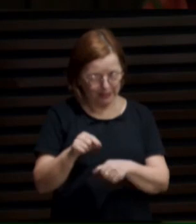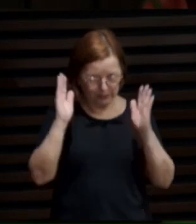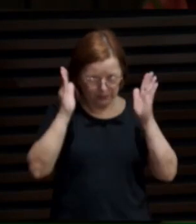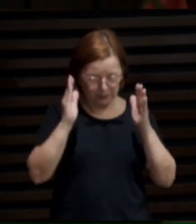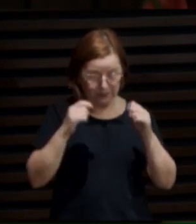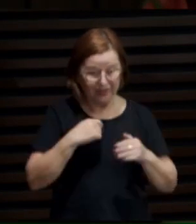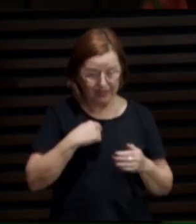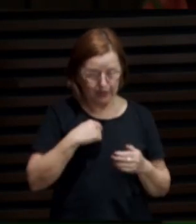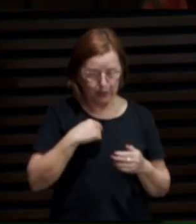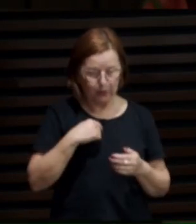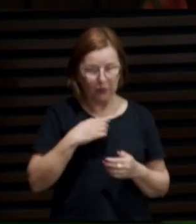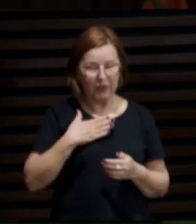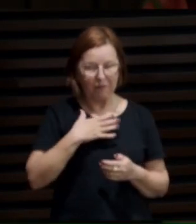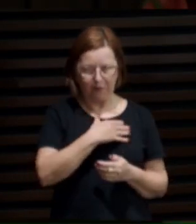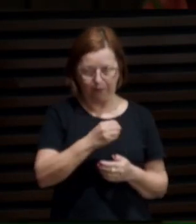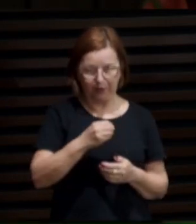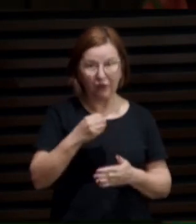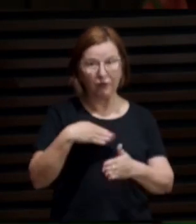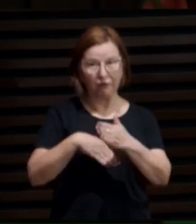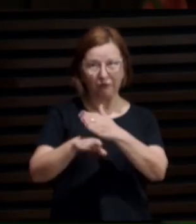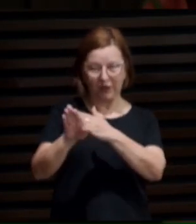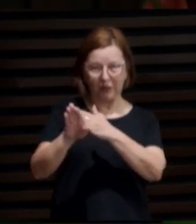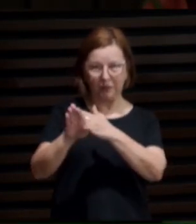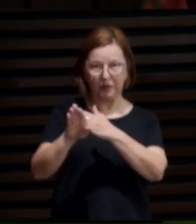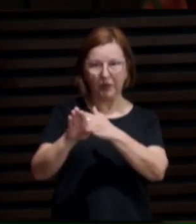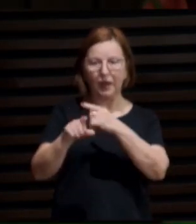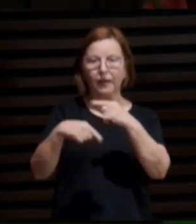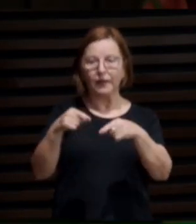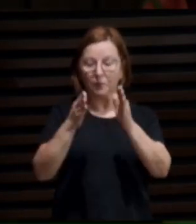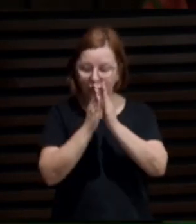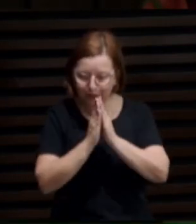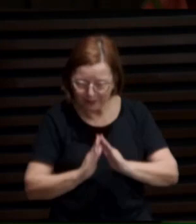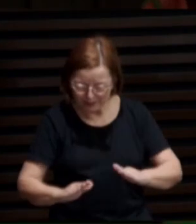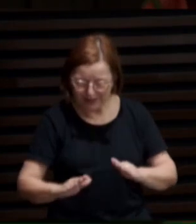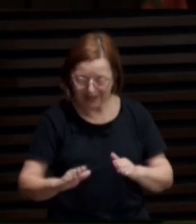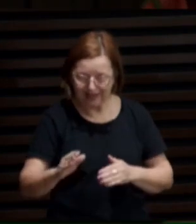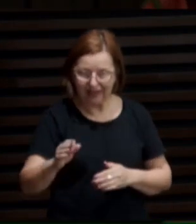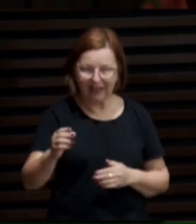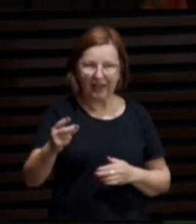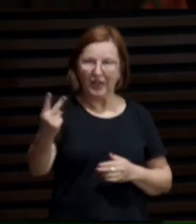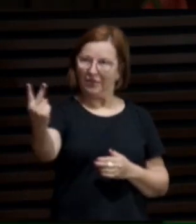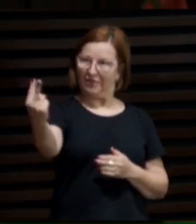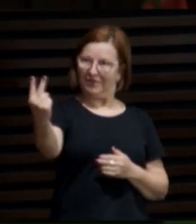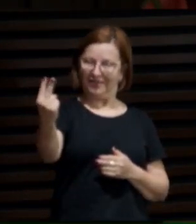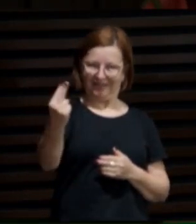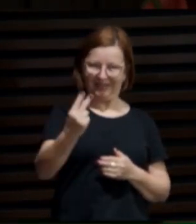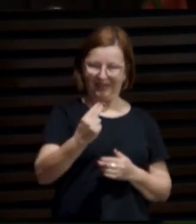lá, e havendo adorado, voltaremos para junto de vós. Eu chamo a atenção sua para essa expressão